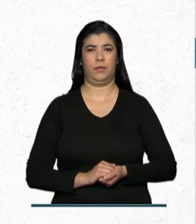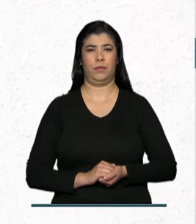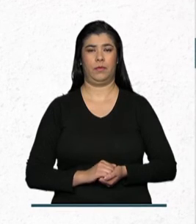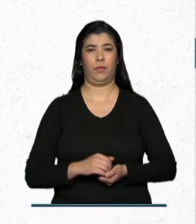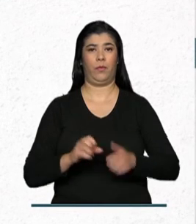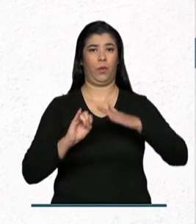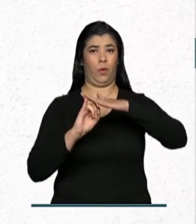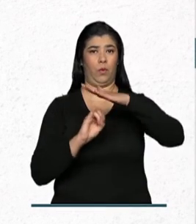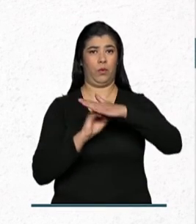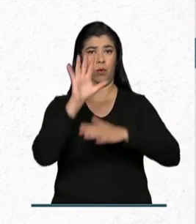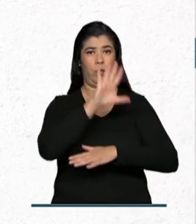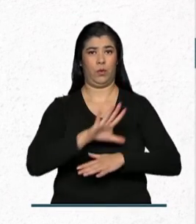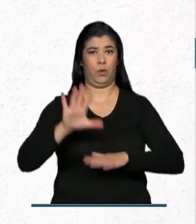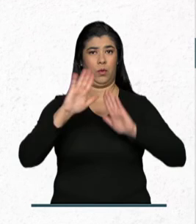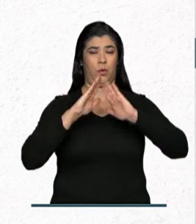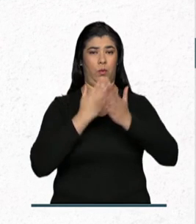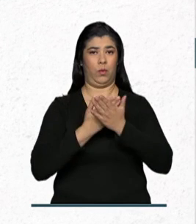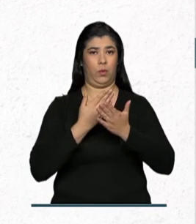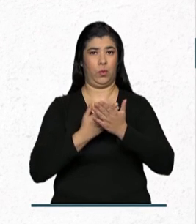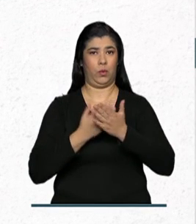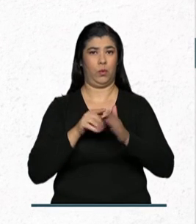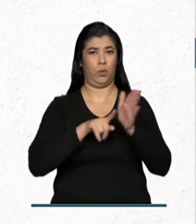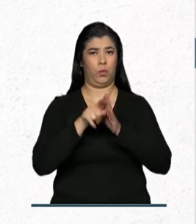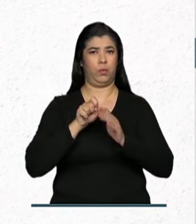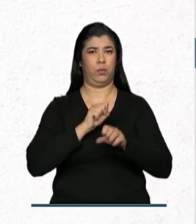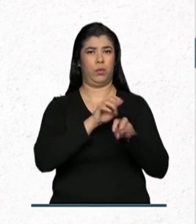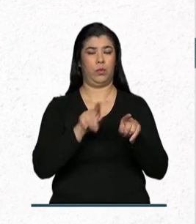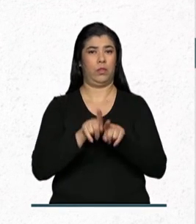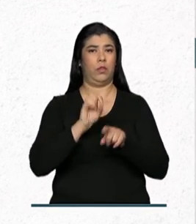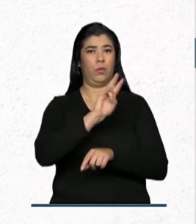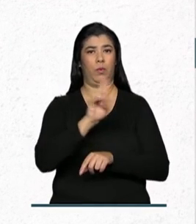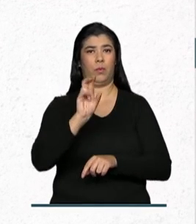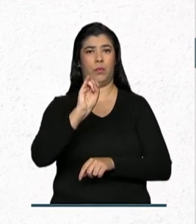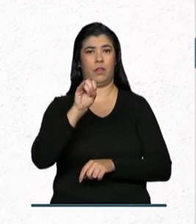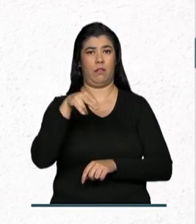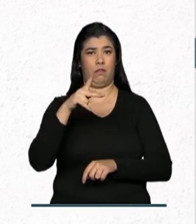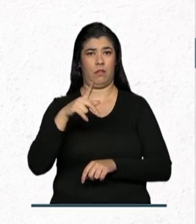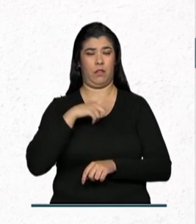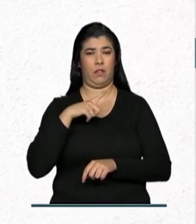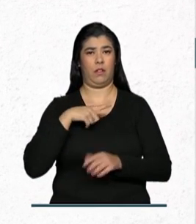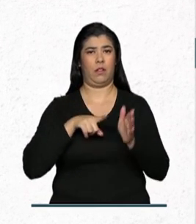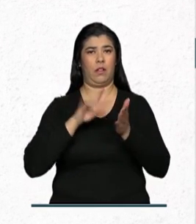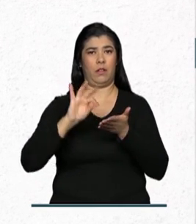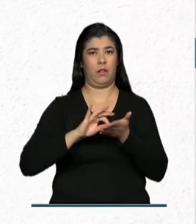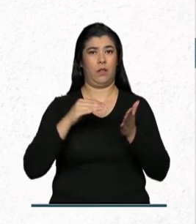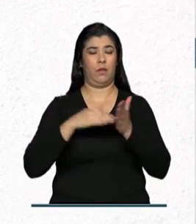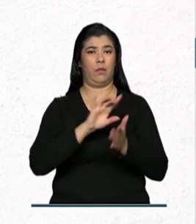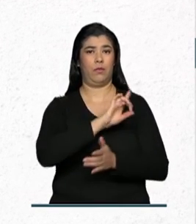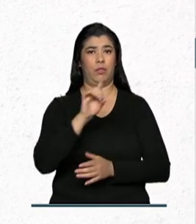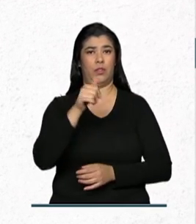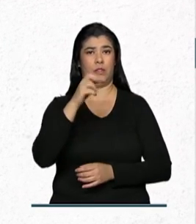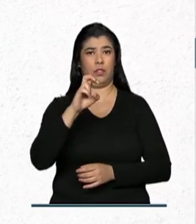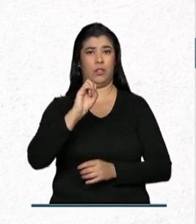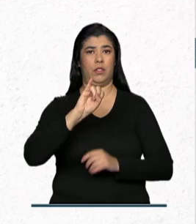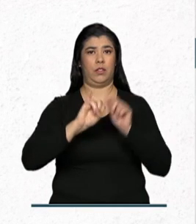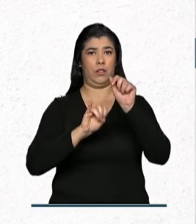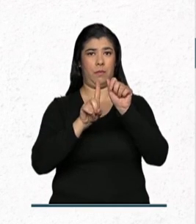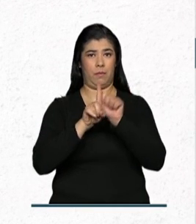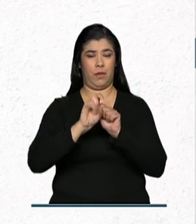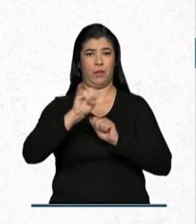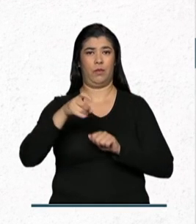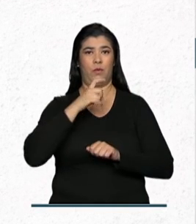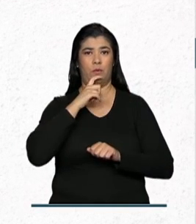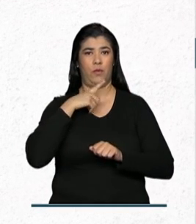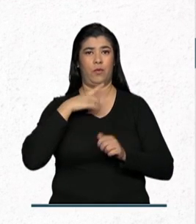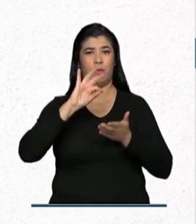O Instituto Nacional de Estudos e Pesquisas Educacionais está com inscrições abertas até 15 de julho para o processo seletivo de cerca